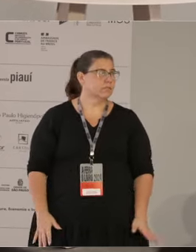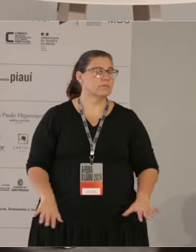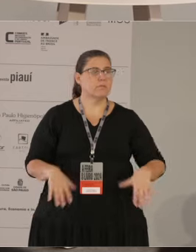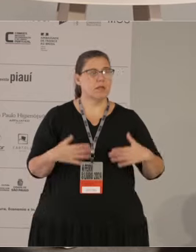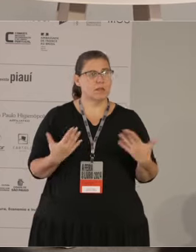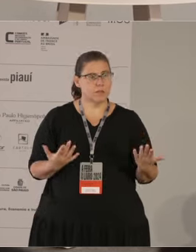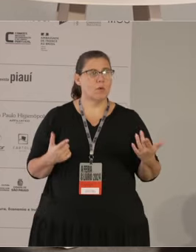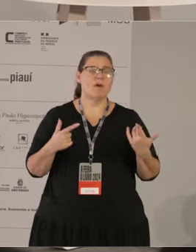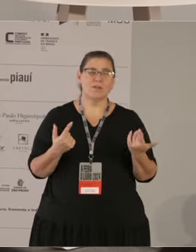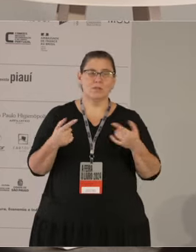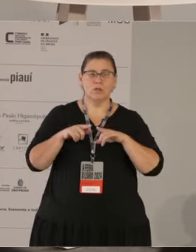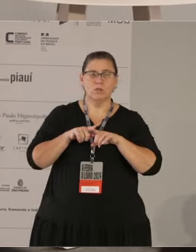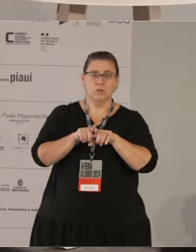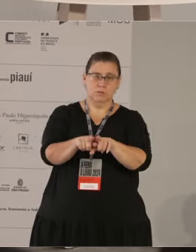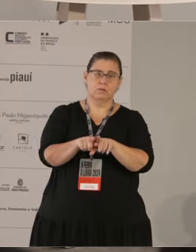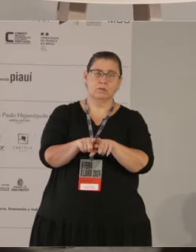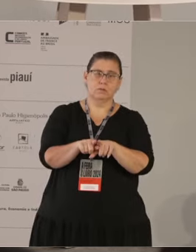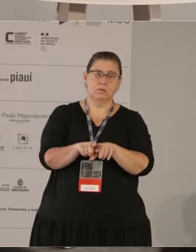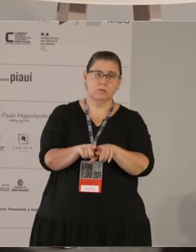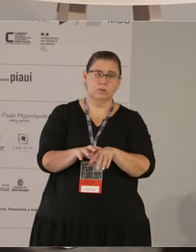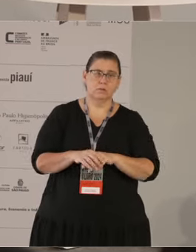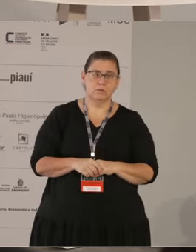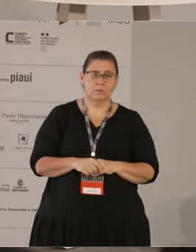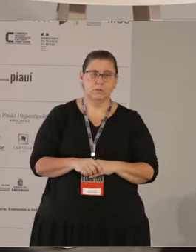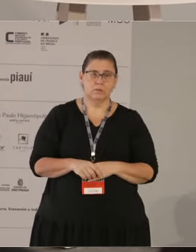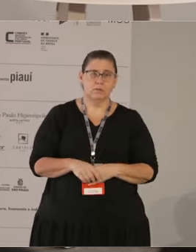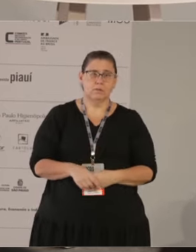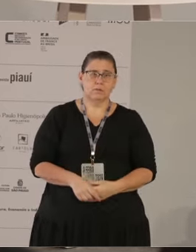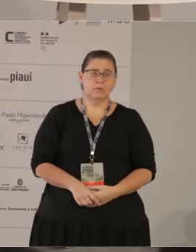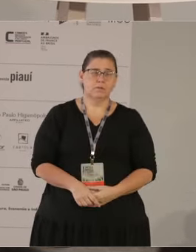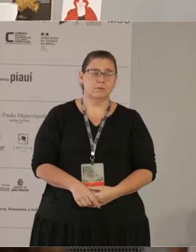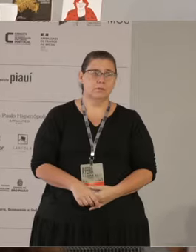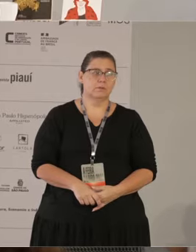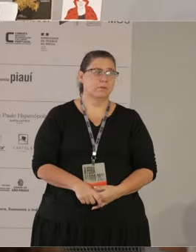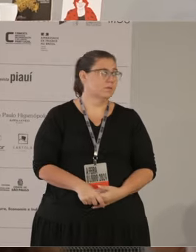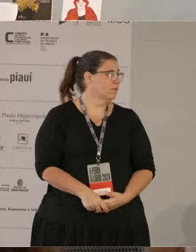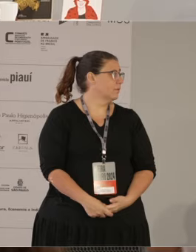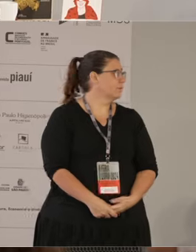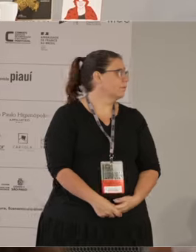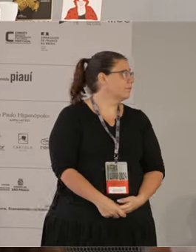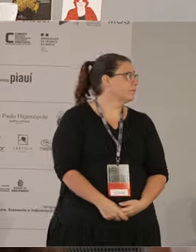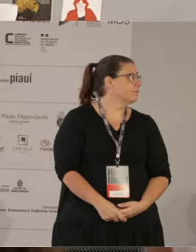que é o paralelo. Né? Falo mais? Não é muita coisa. Sobre as mulheres, você não quer falar um pouquinho?